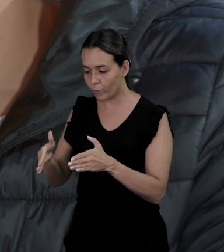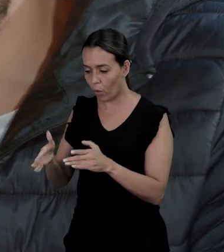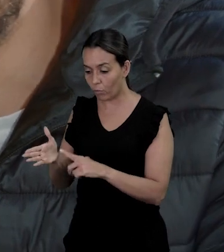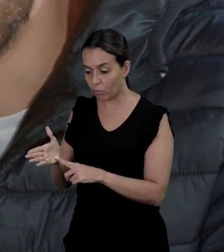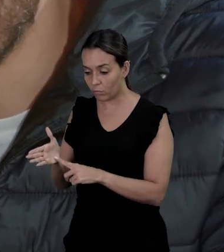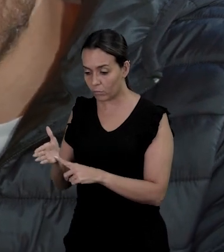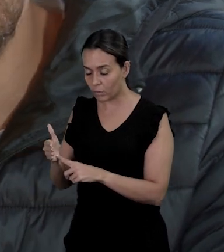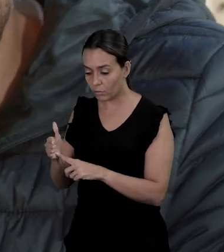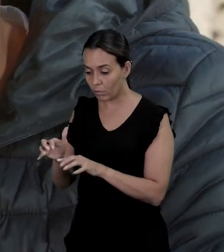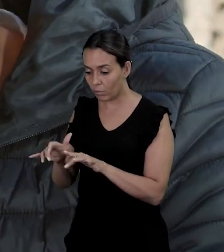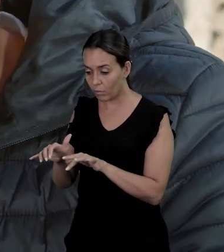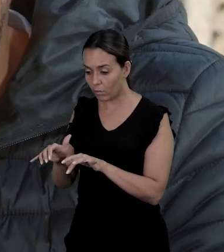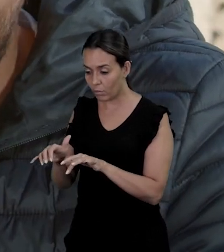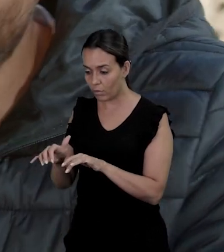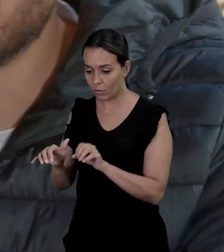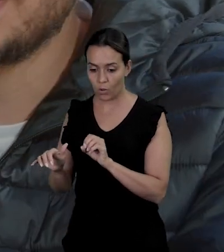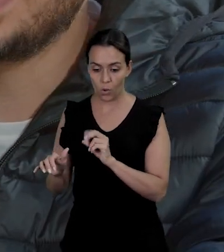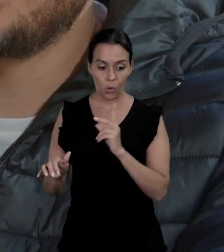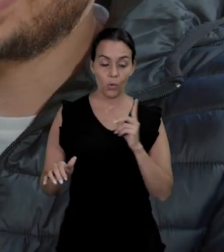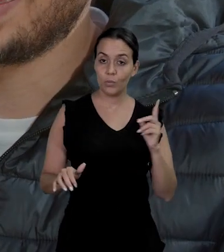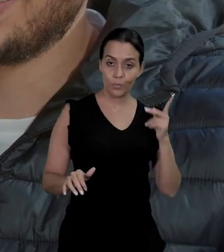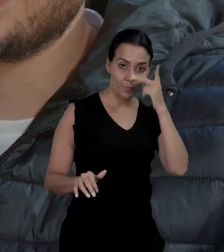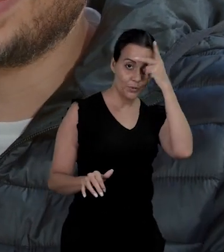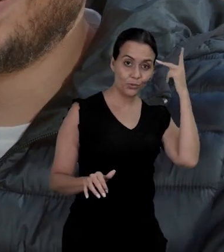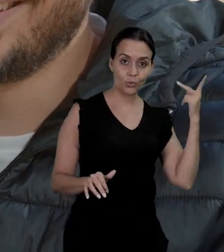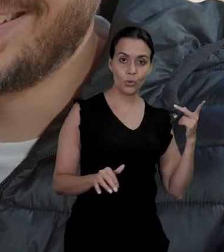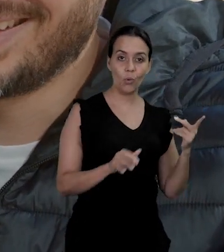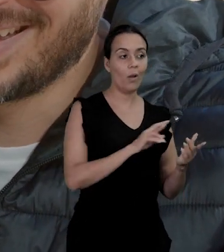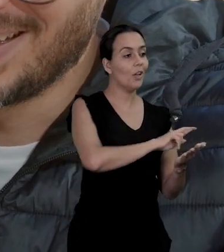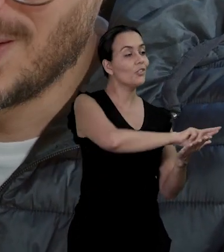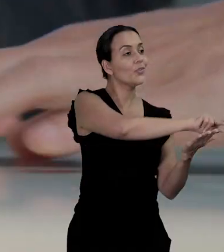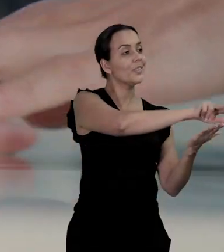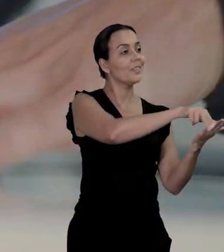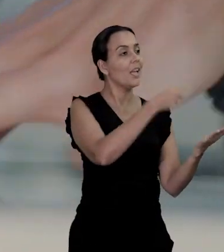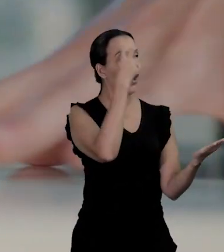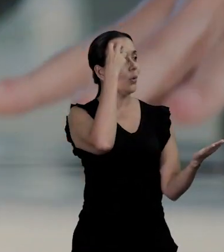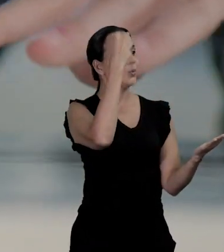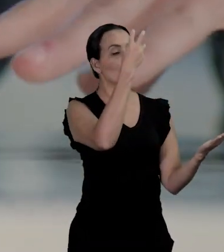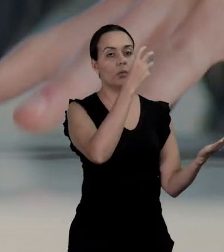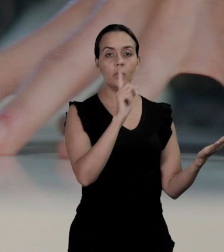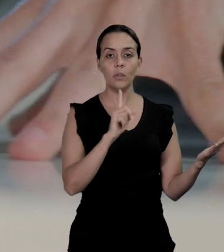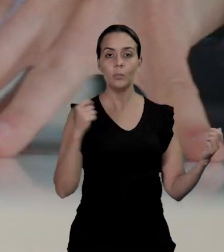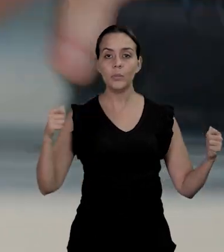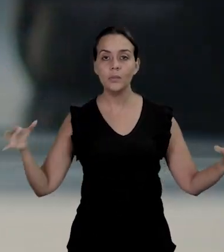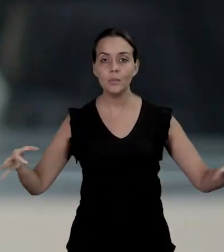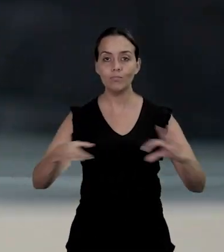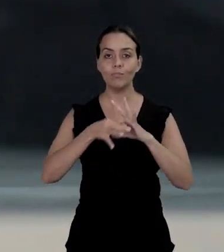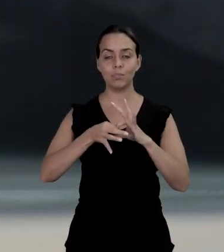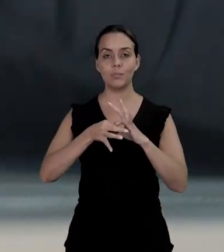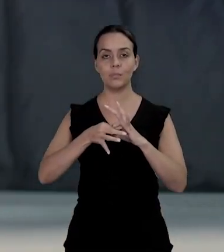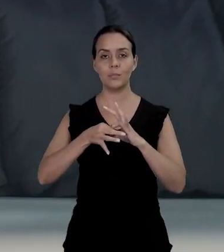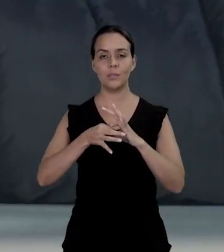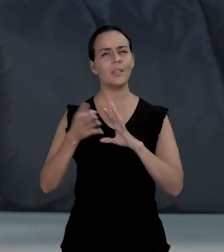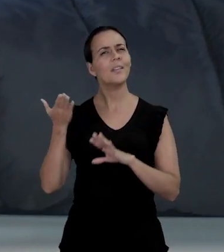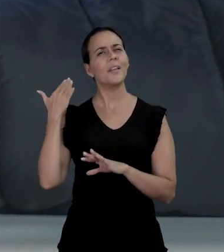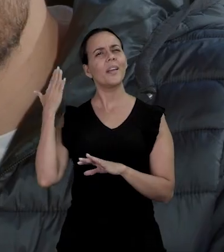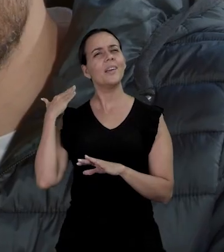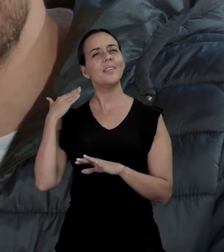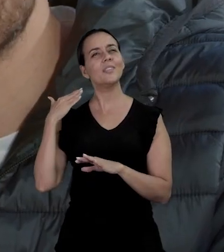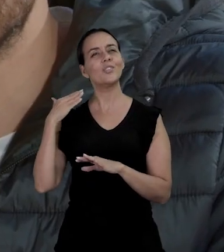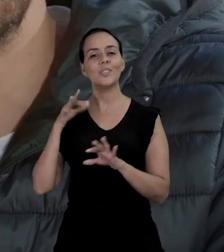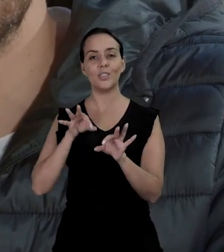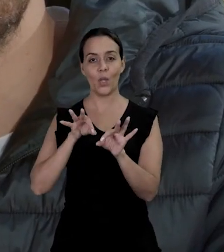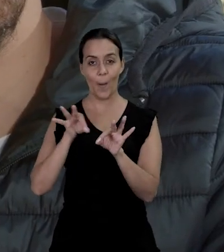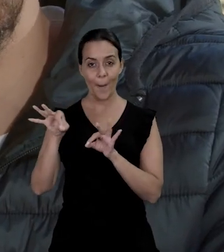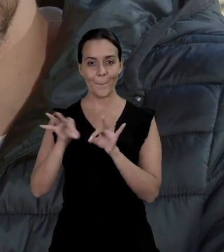uma vez a gente estava fazendo um projeto e tinha um sistema que era de visualização de dados. Então ele lia, inclusive era muito relacionado